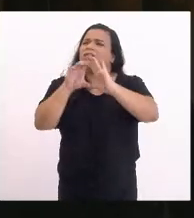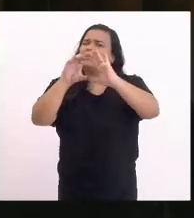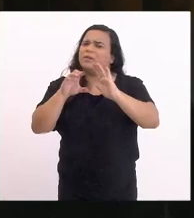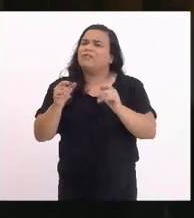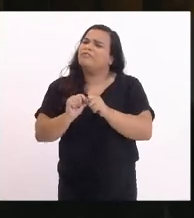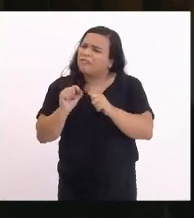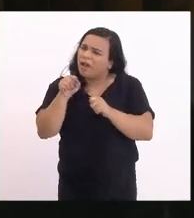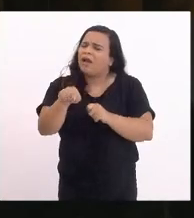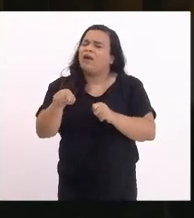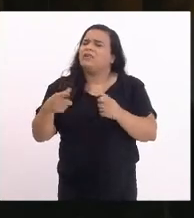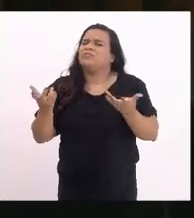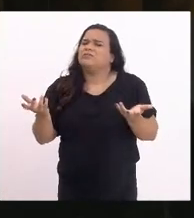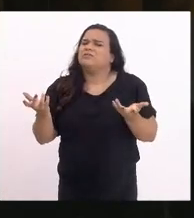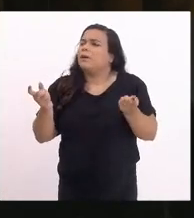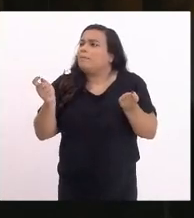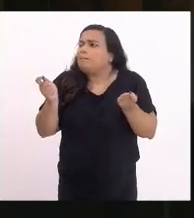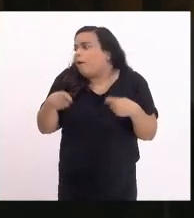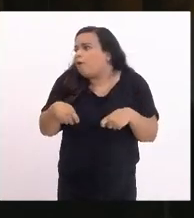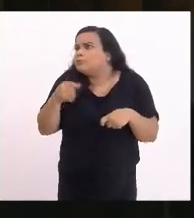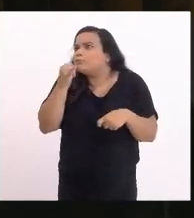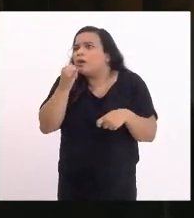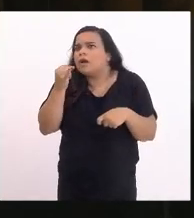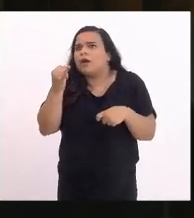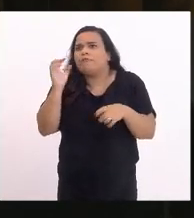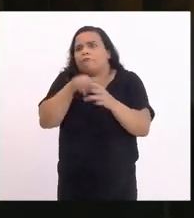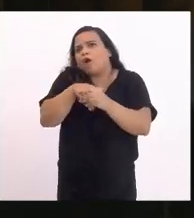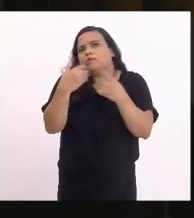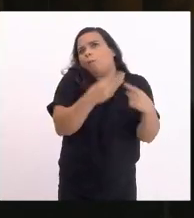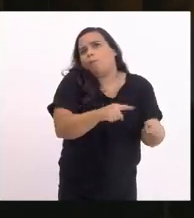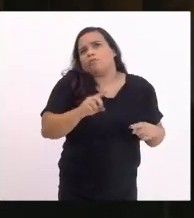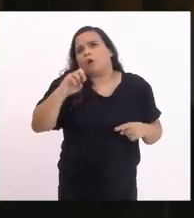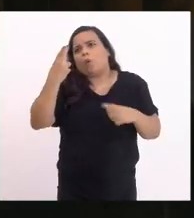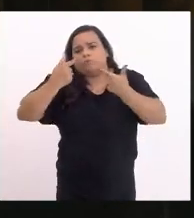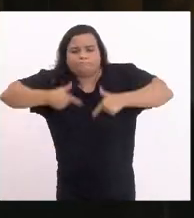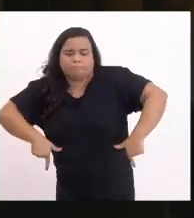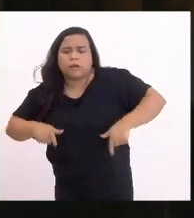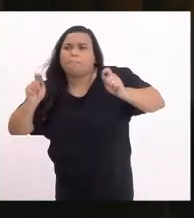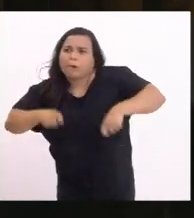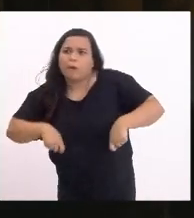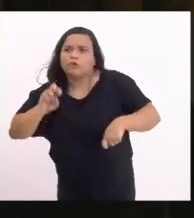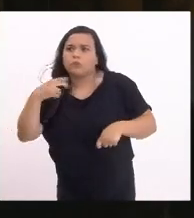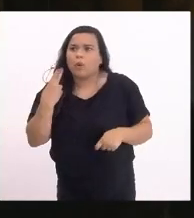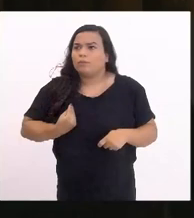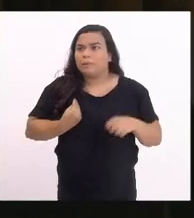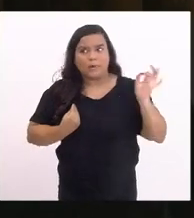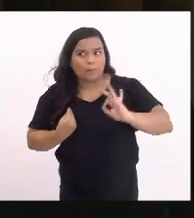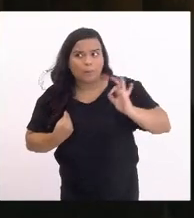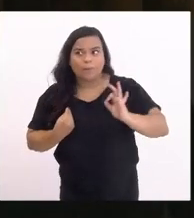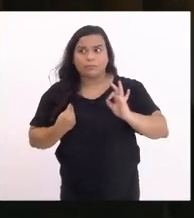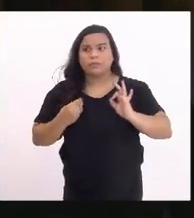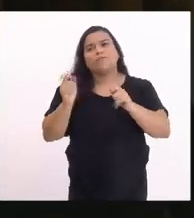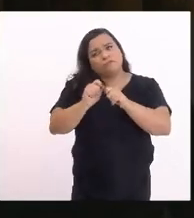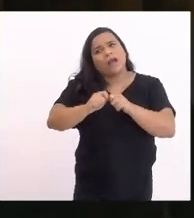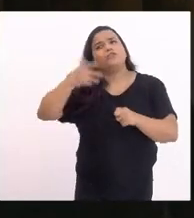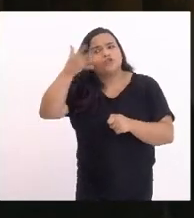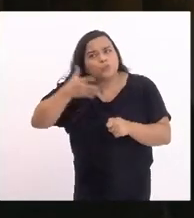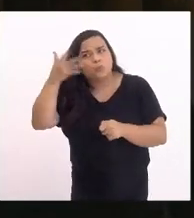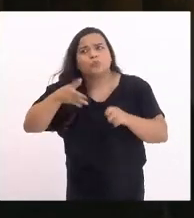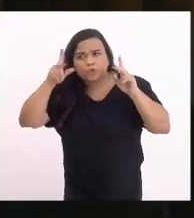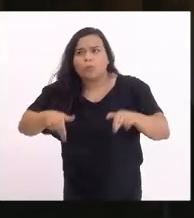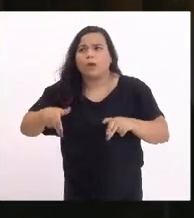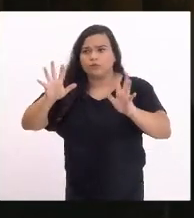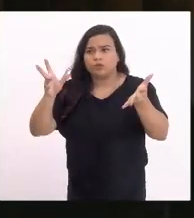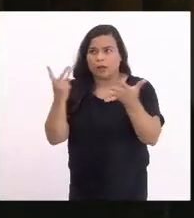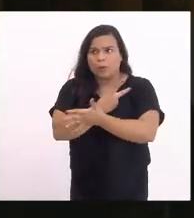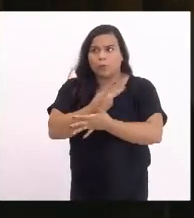nosso, vote contra, se abstenha, não compareça, faça um discurso, como outro dia eu fiz